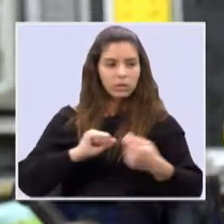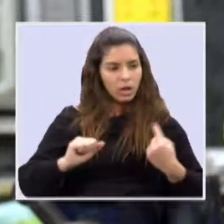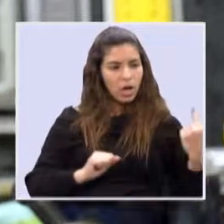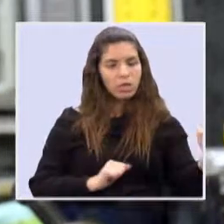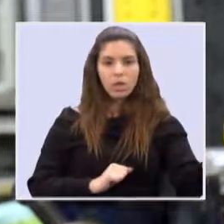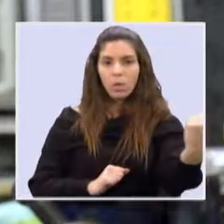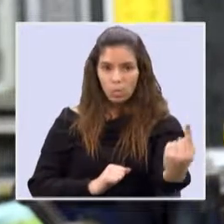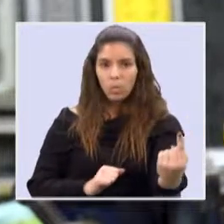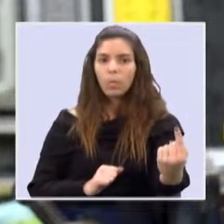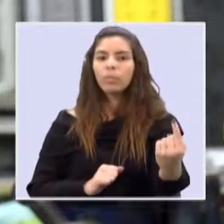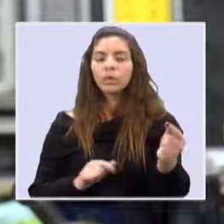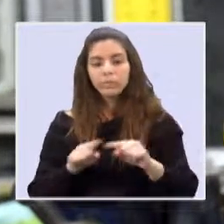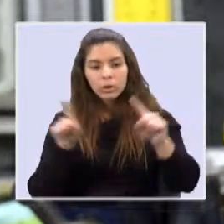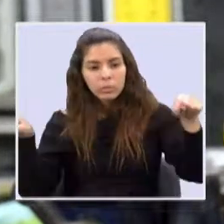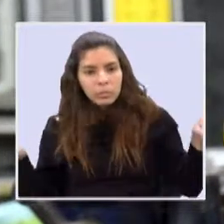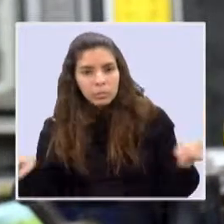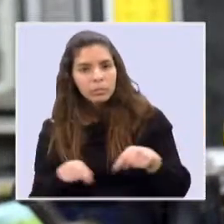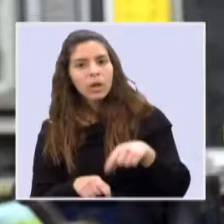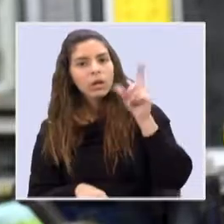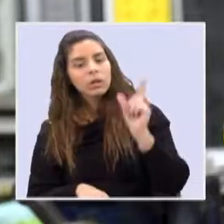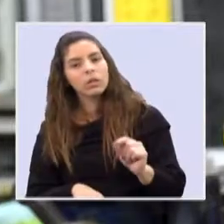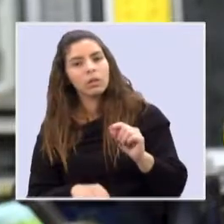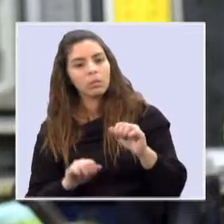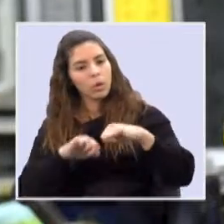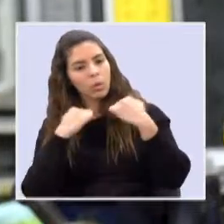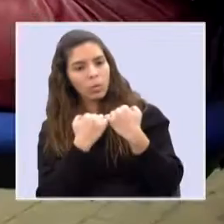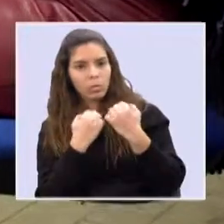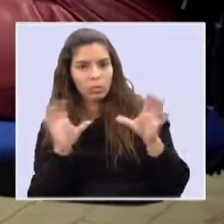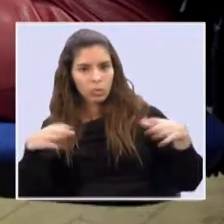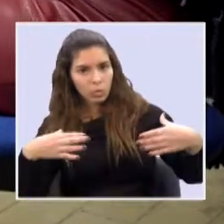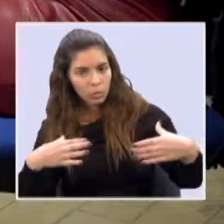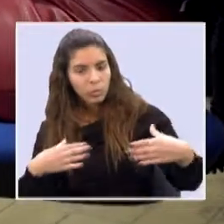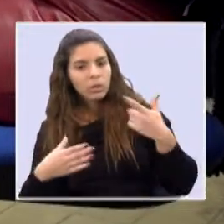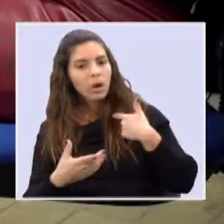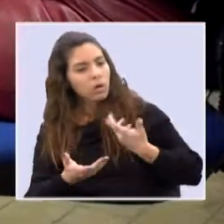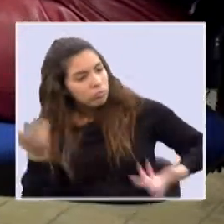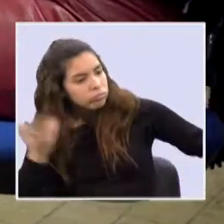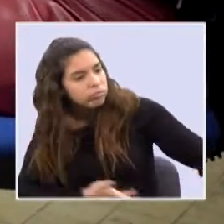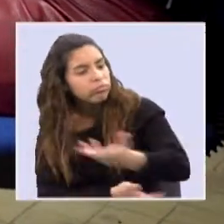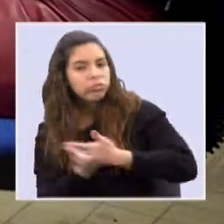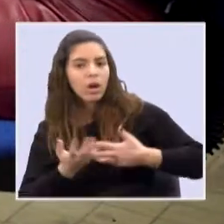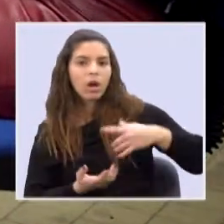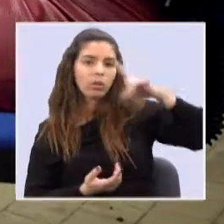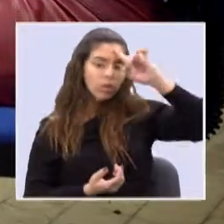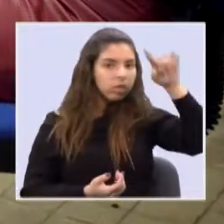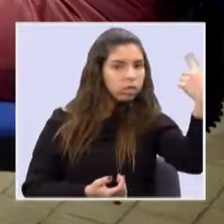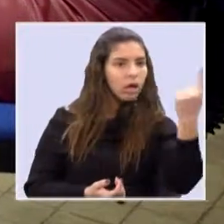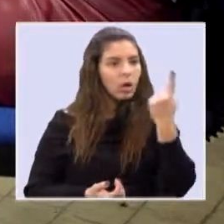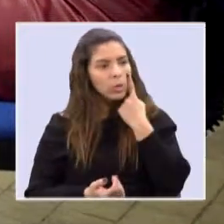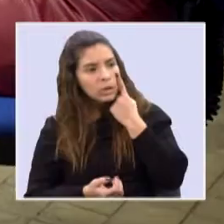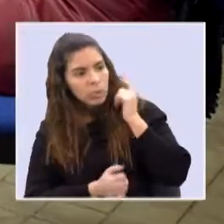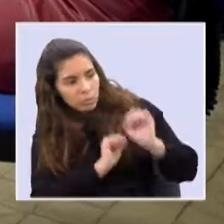espírito do espaço e da comunidade. Ou seja, havendo um espaço de partilha de conhecimento e de meios de